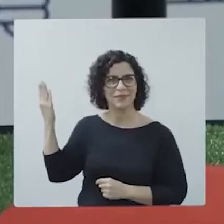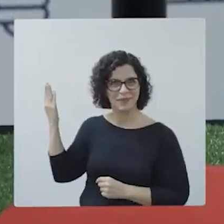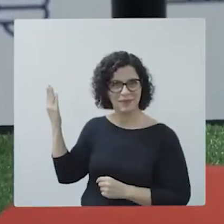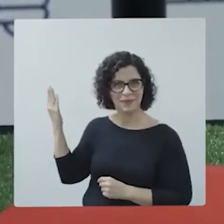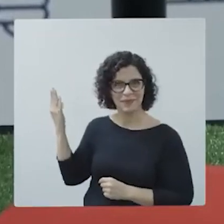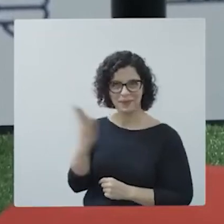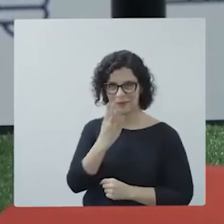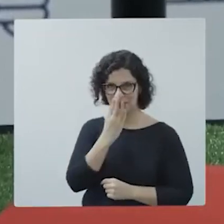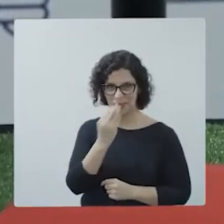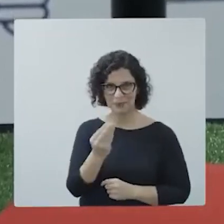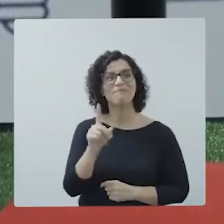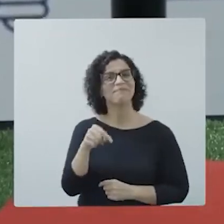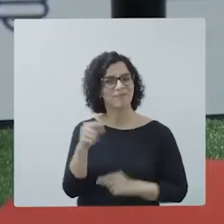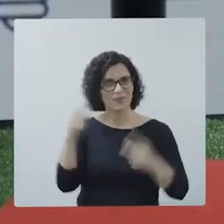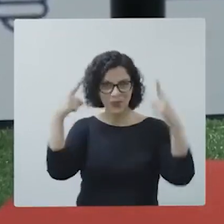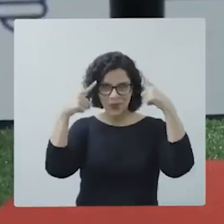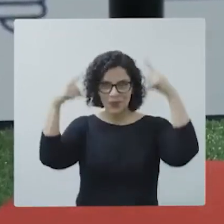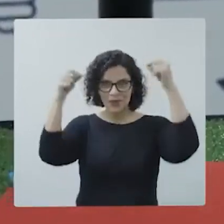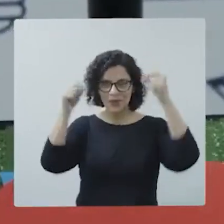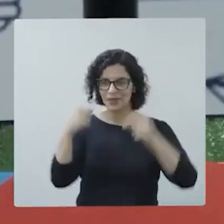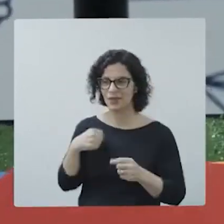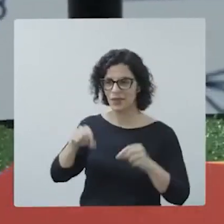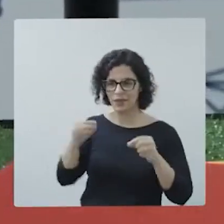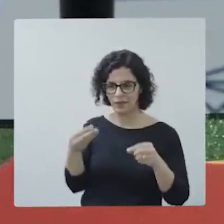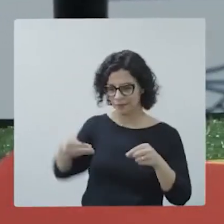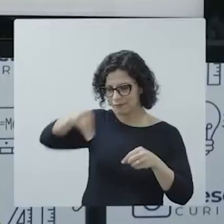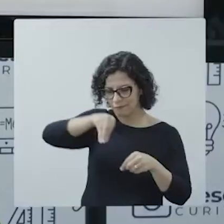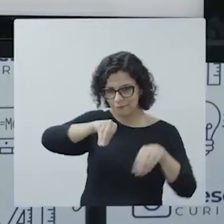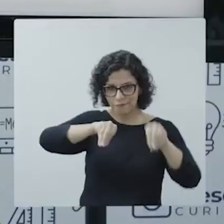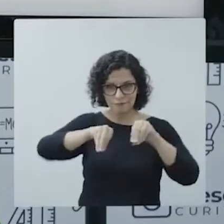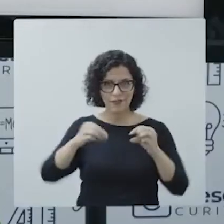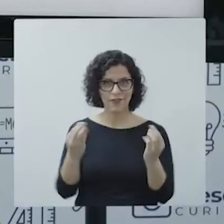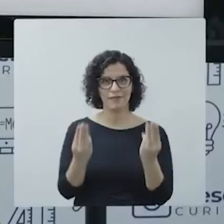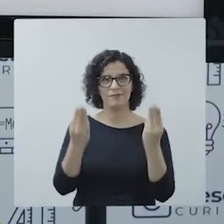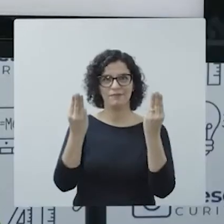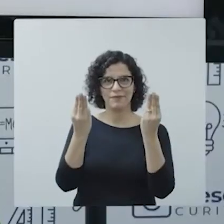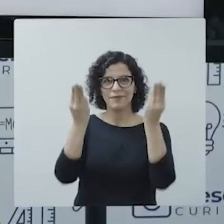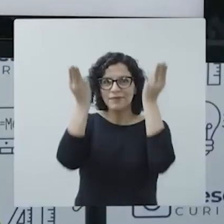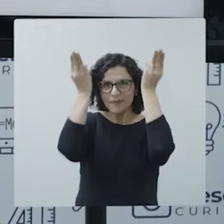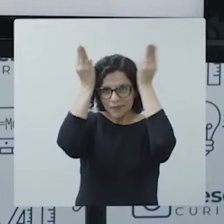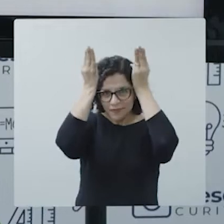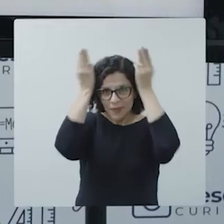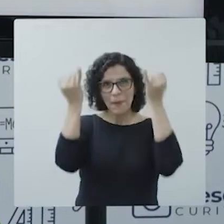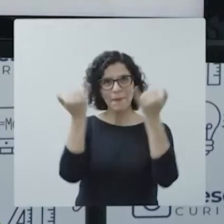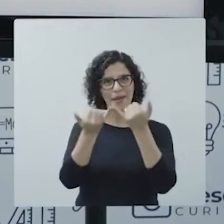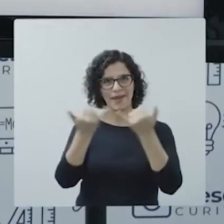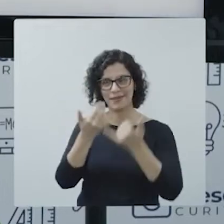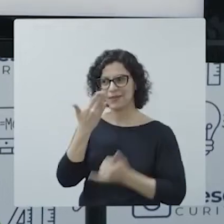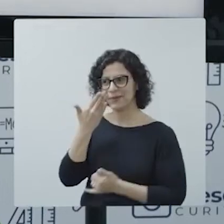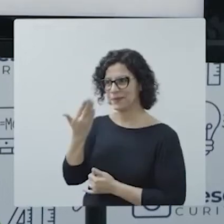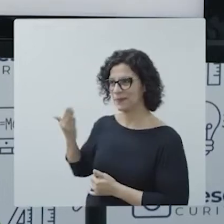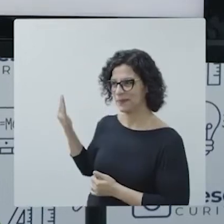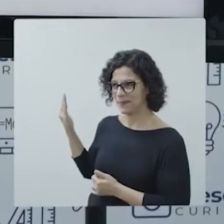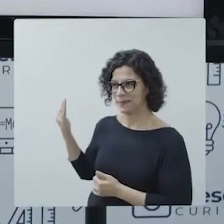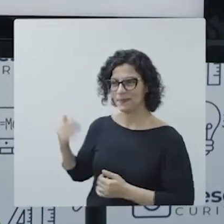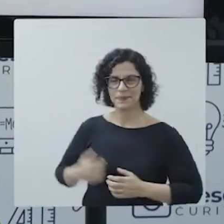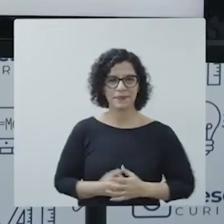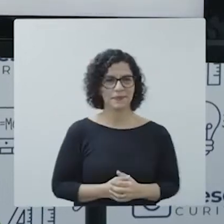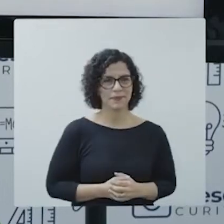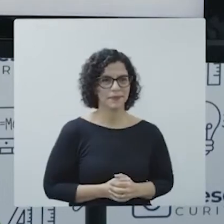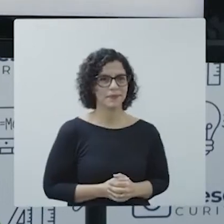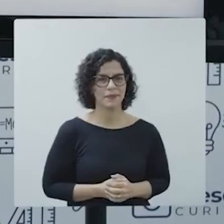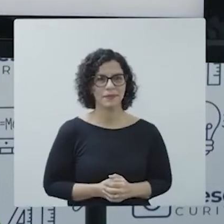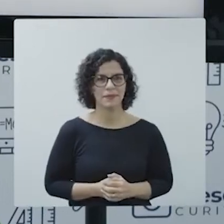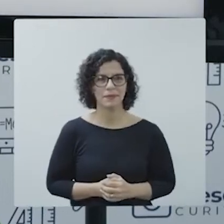a orelha da raposa. Então, subimos aqui, olha só. E a outra